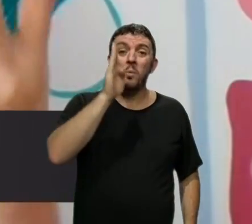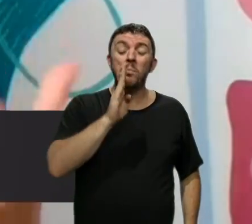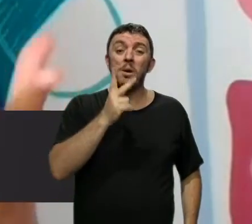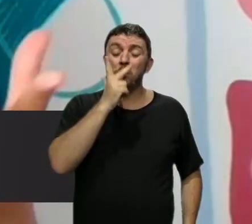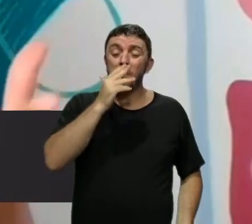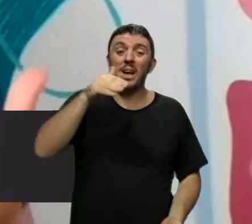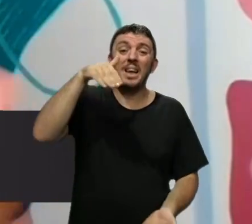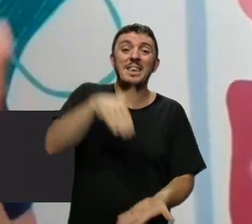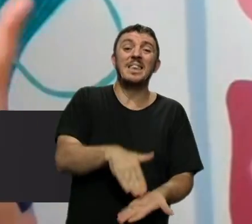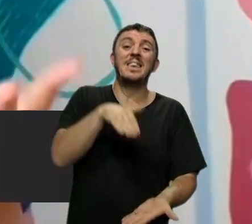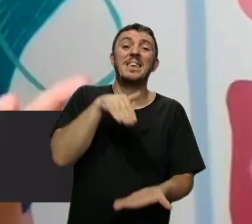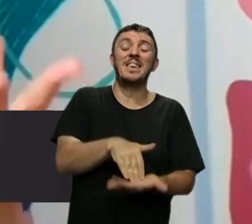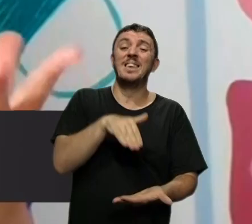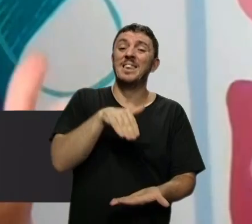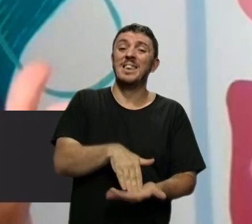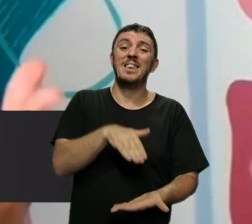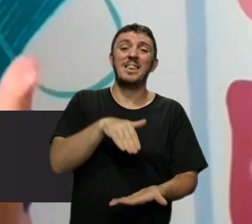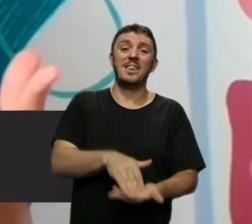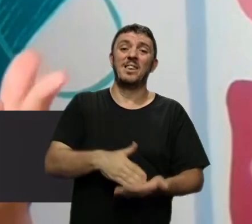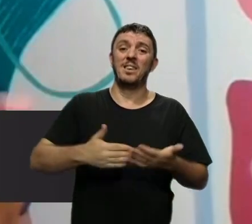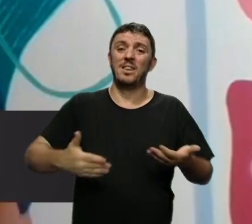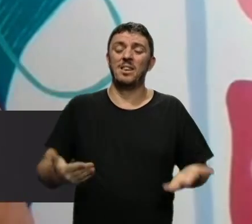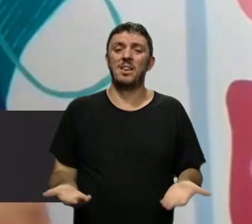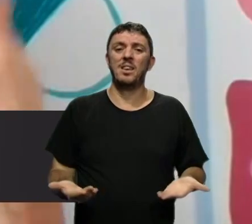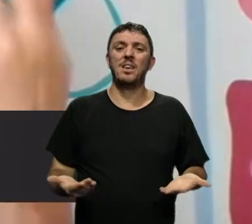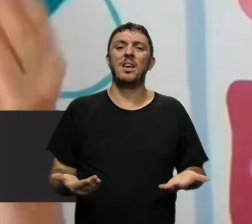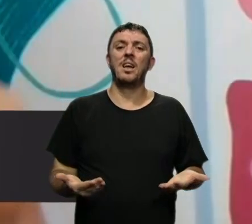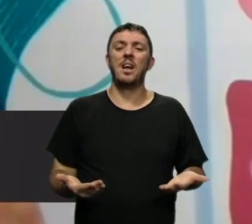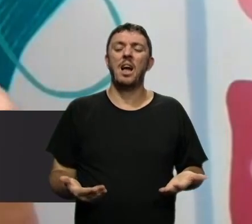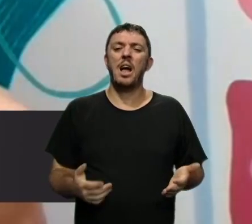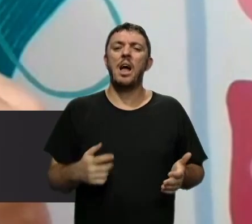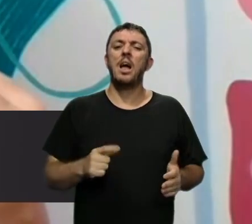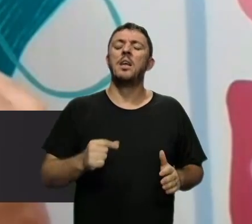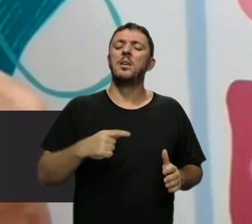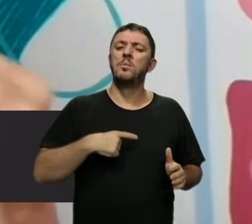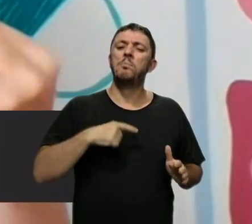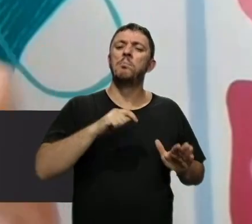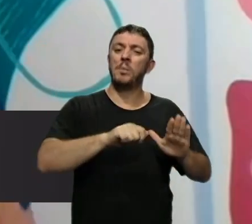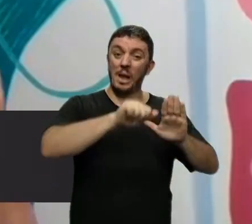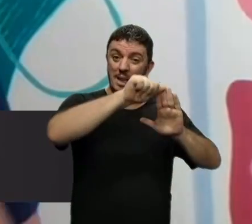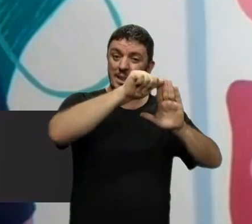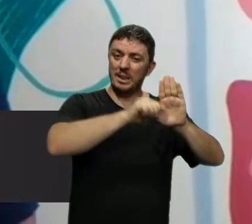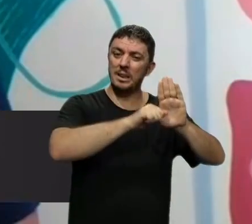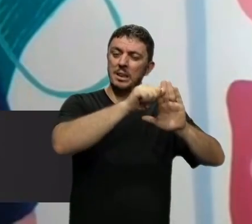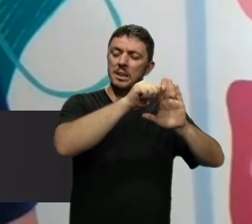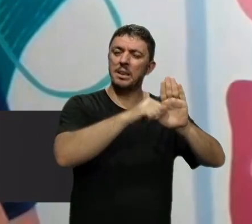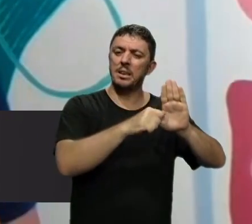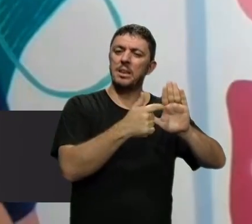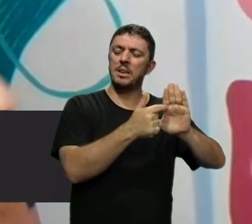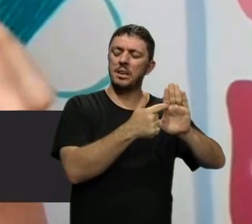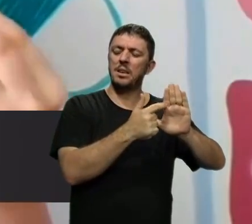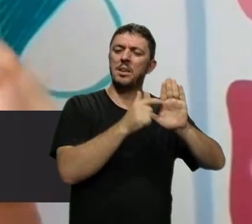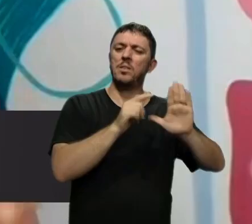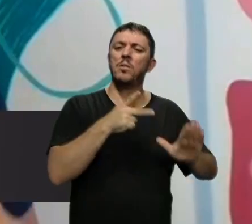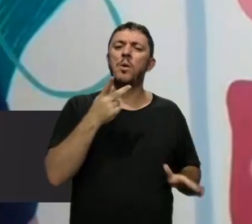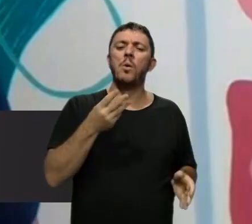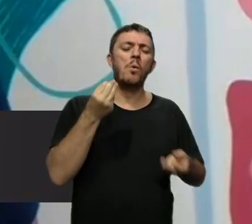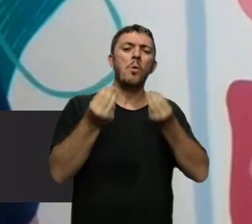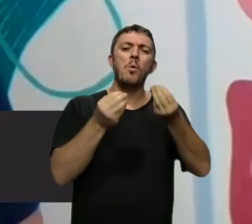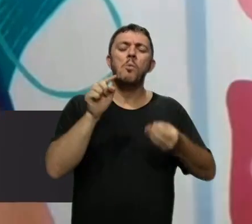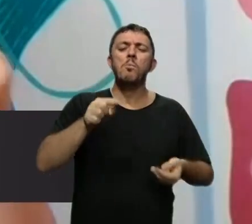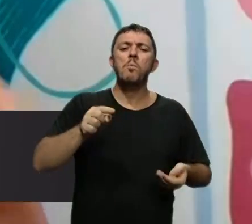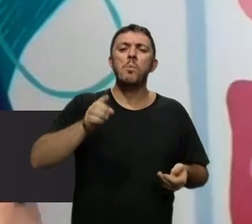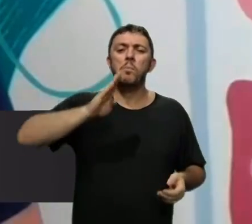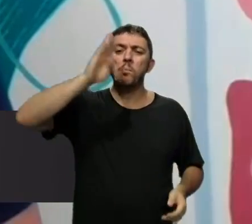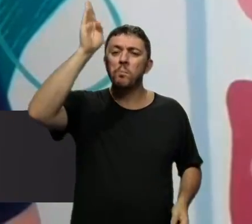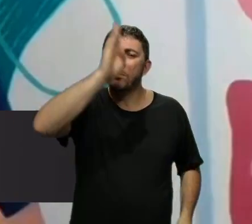aí tinha um capítulo, né, uma parte inteira desse artigo ali discutindo como é possível um país como o